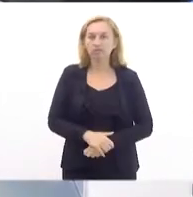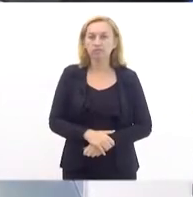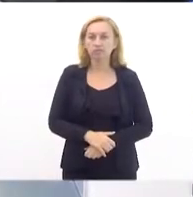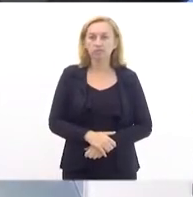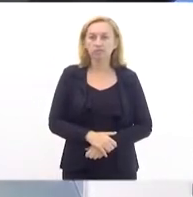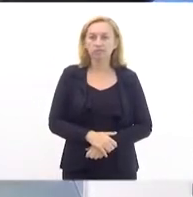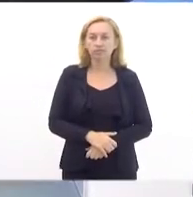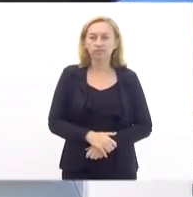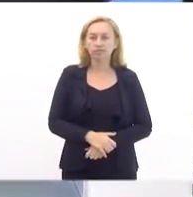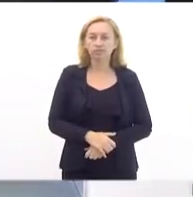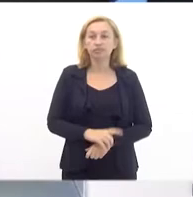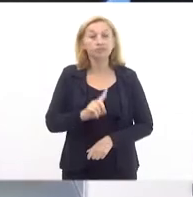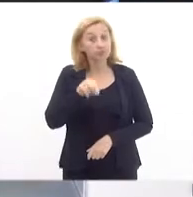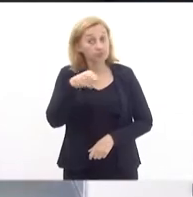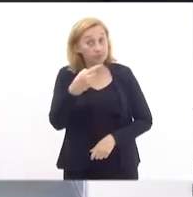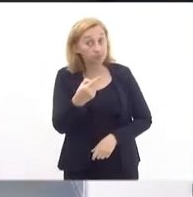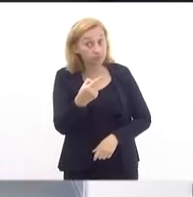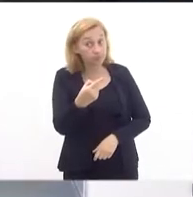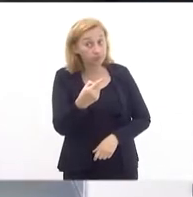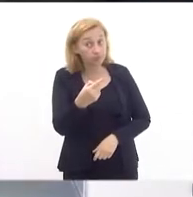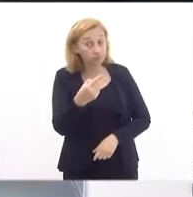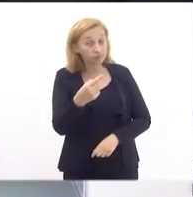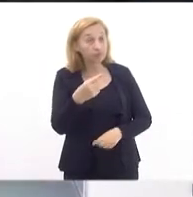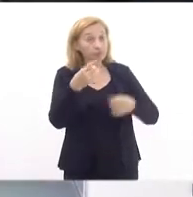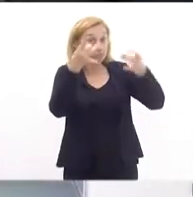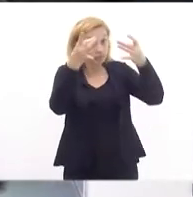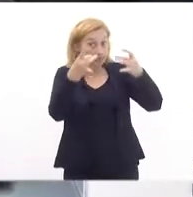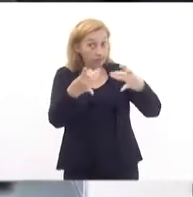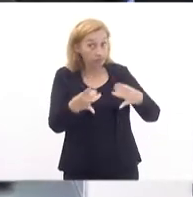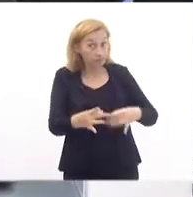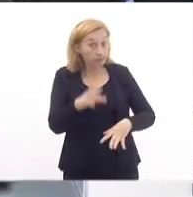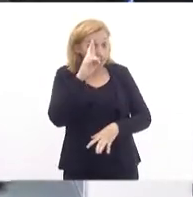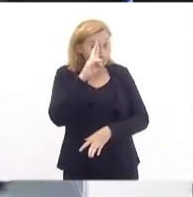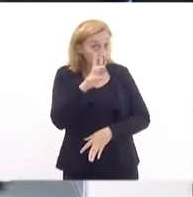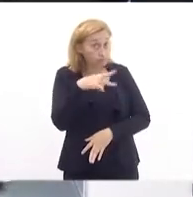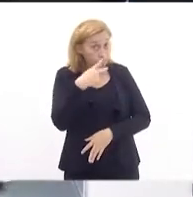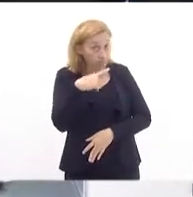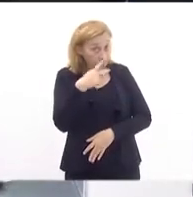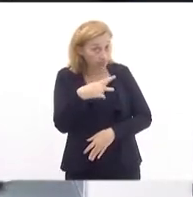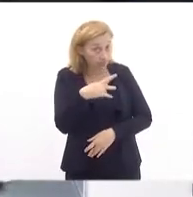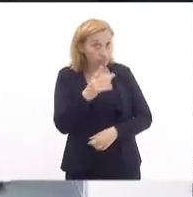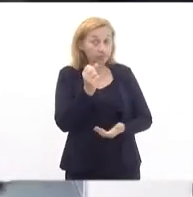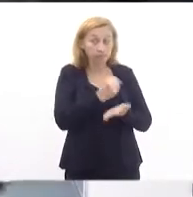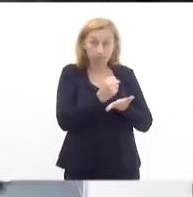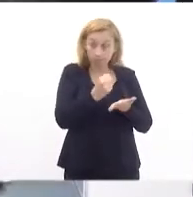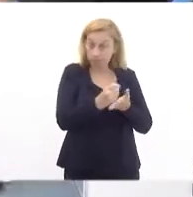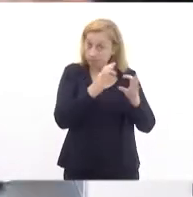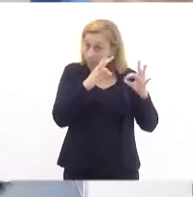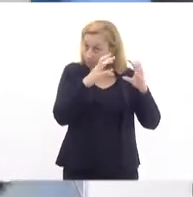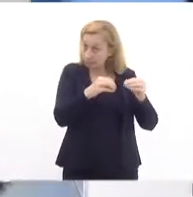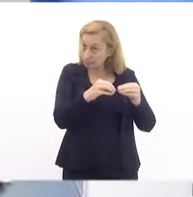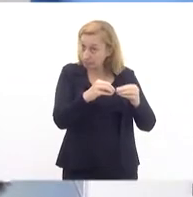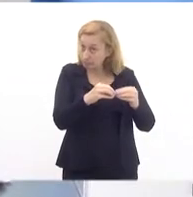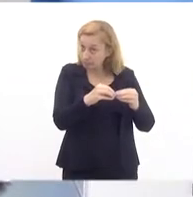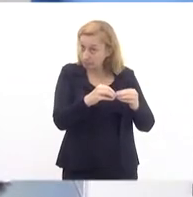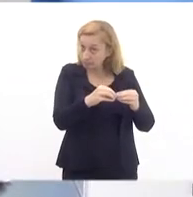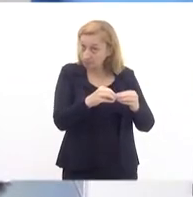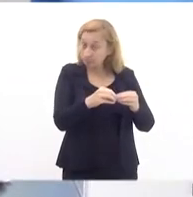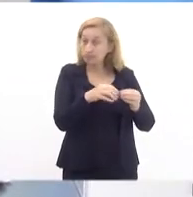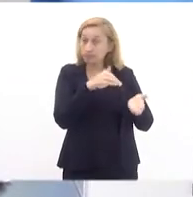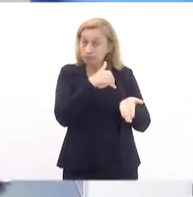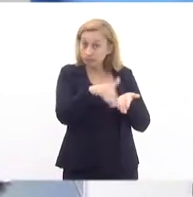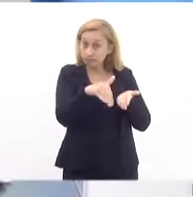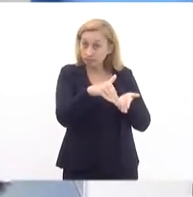da Supervia. Depois nós vamos entrar nesse detalhamento que o senhor está colocando das concessões, dos contratos. Aí vai ser através da Secretaria